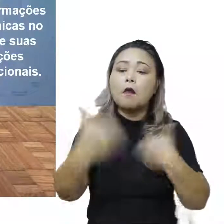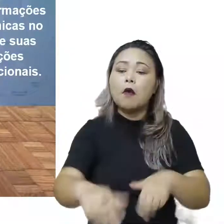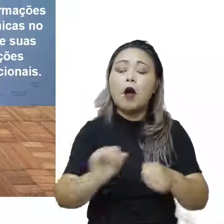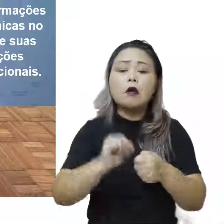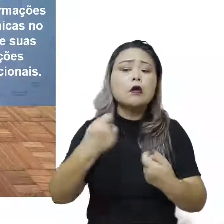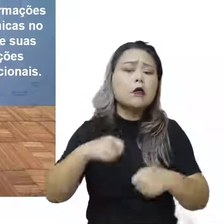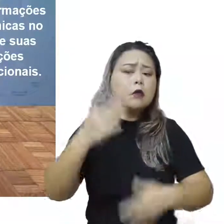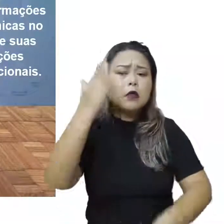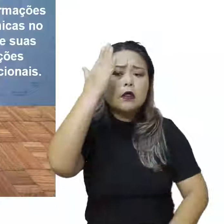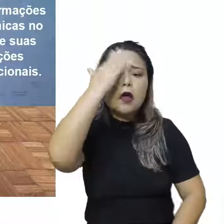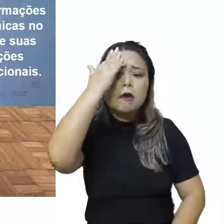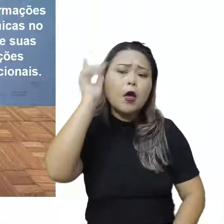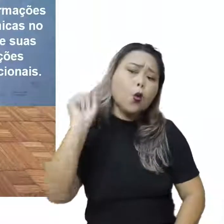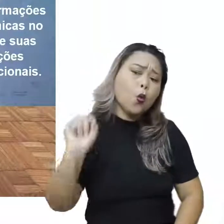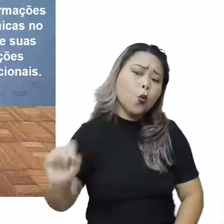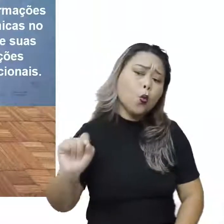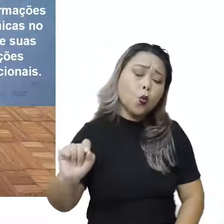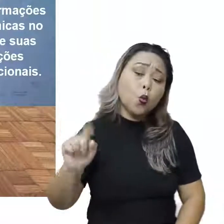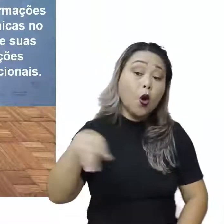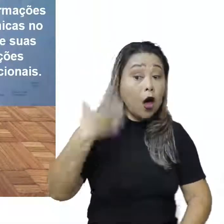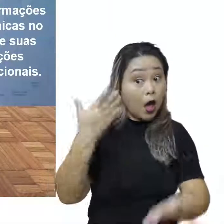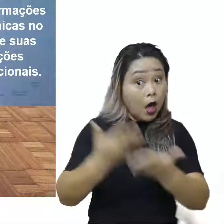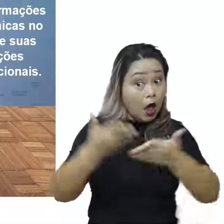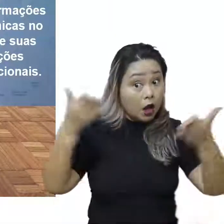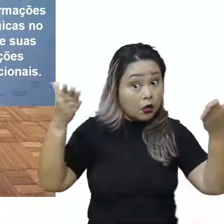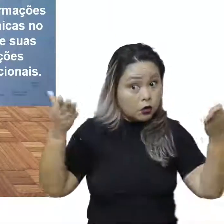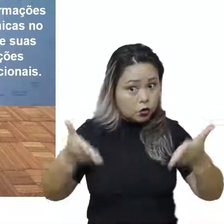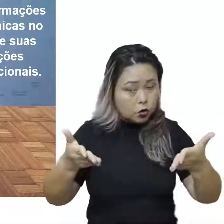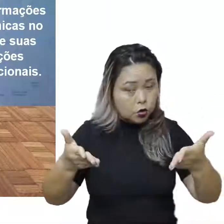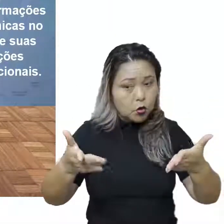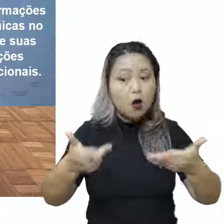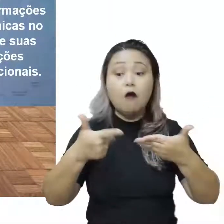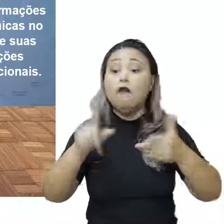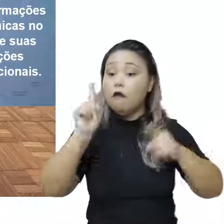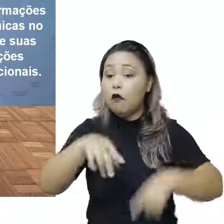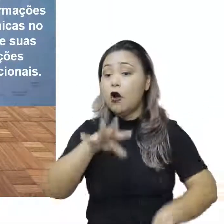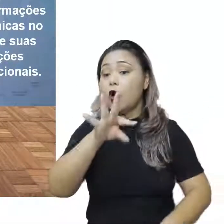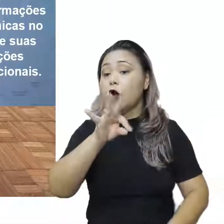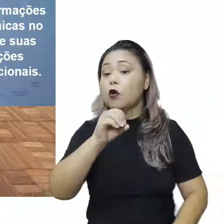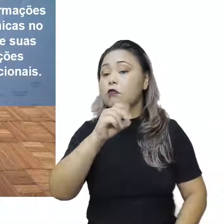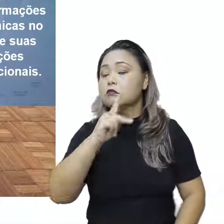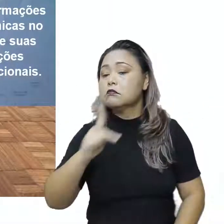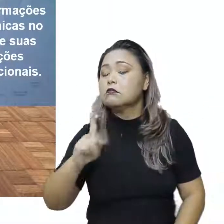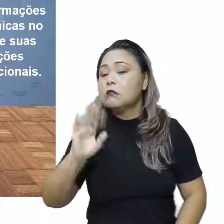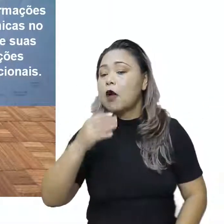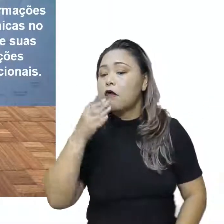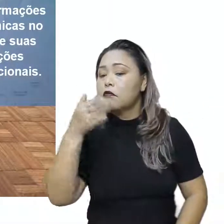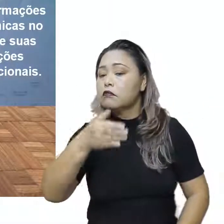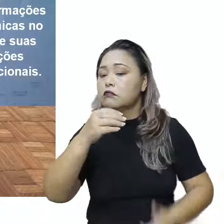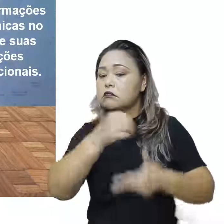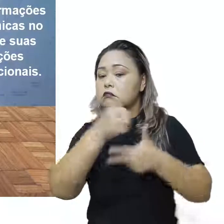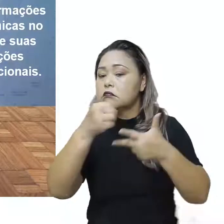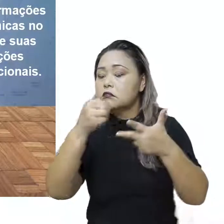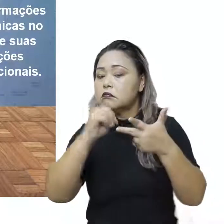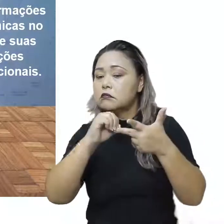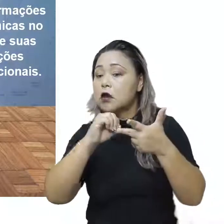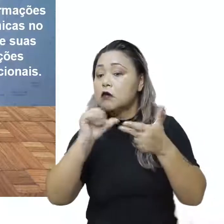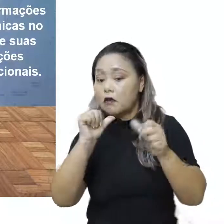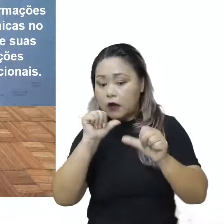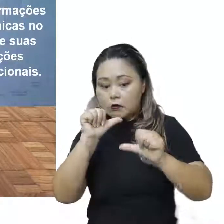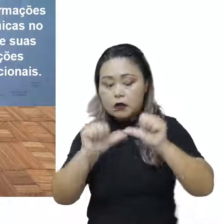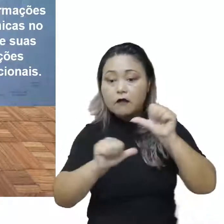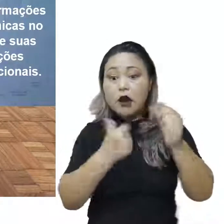saber, professor Arimateia? Essa aula de hoje foi top para o Enem, porque nós estamos falando de quê? De